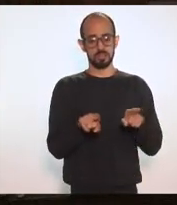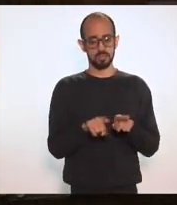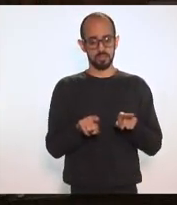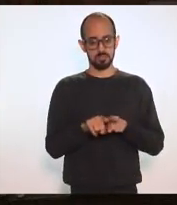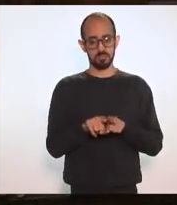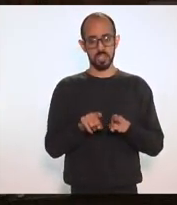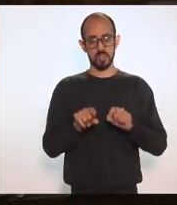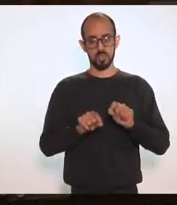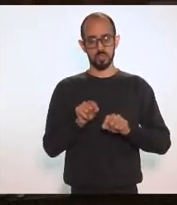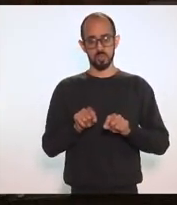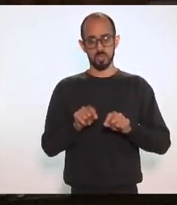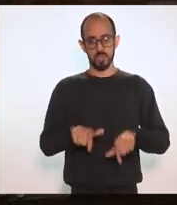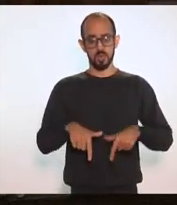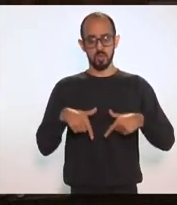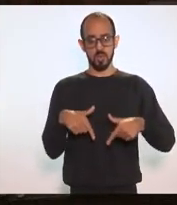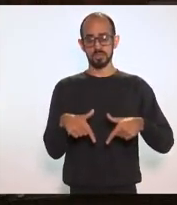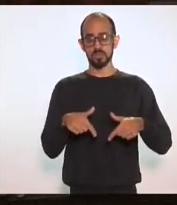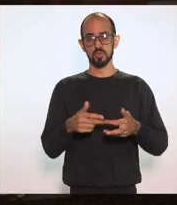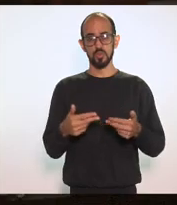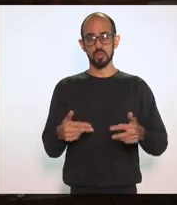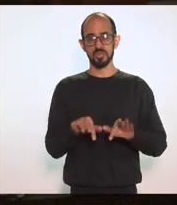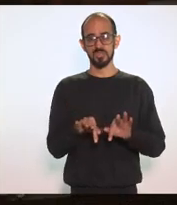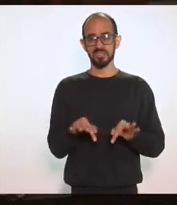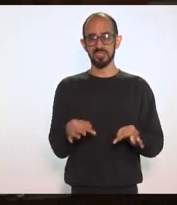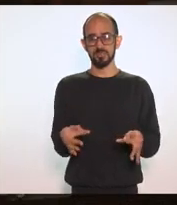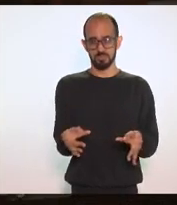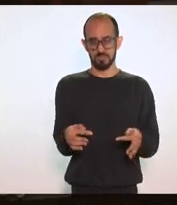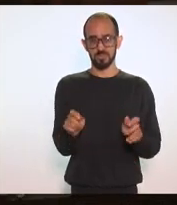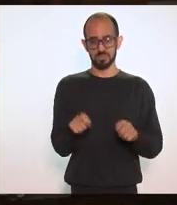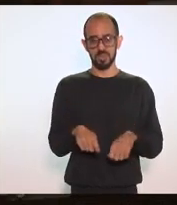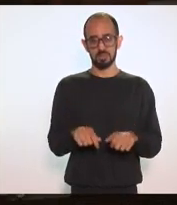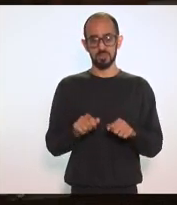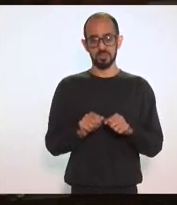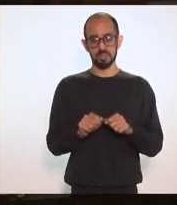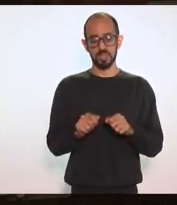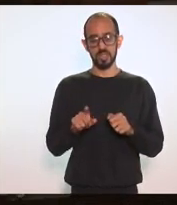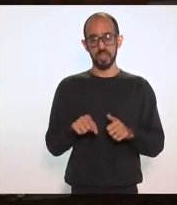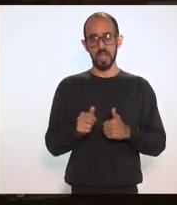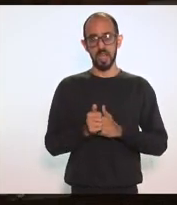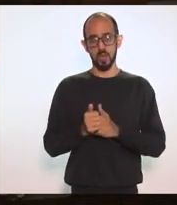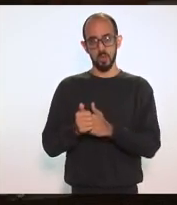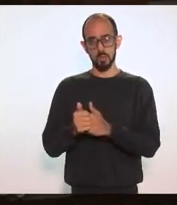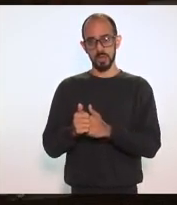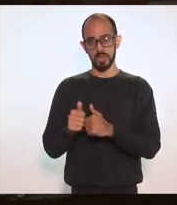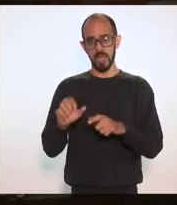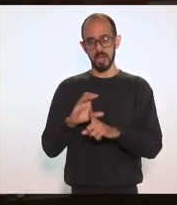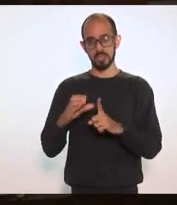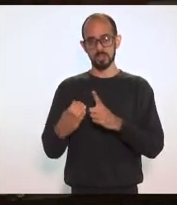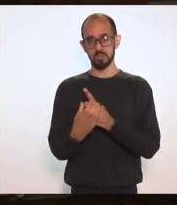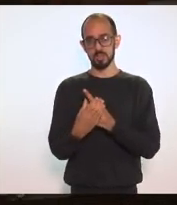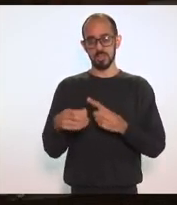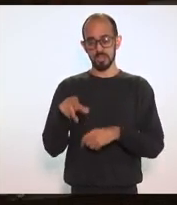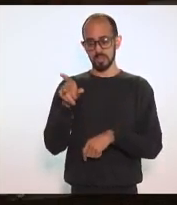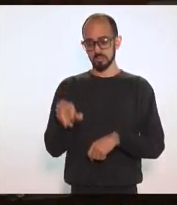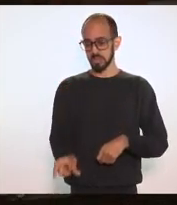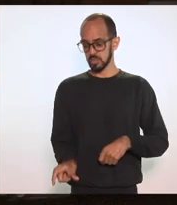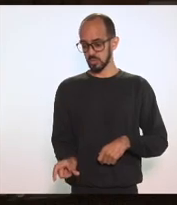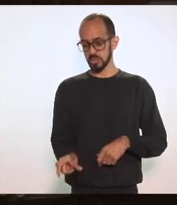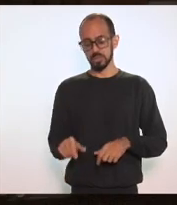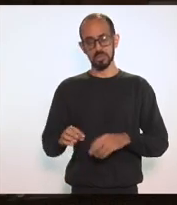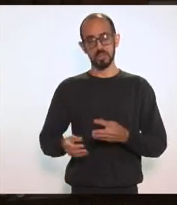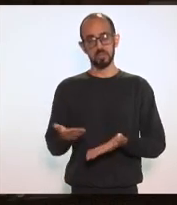através de ações aparentemente muito simples, deputada Célia Jordão, que é acompanhar nas comunidades os pacientes que estão em